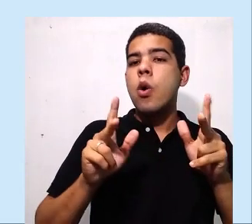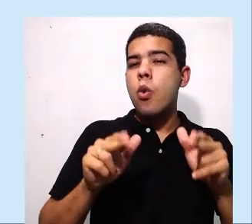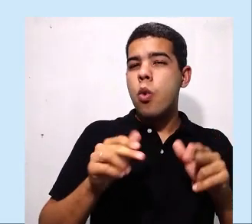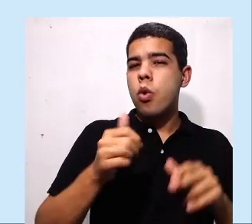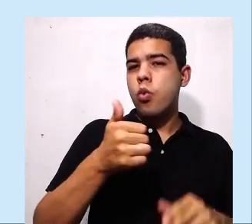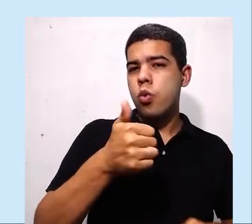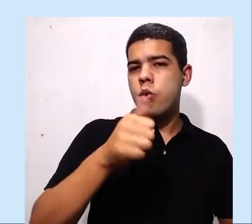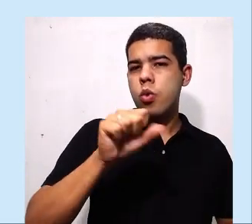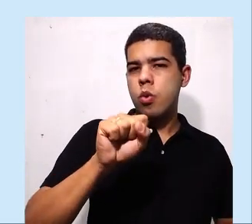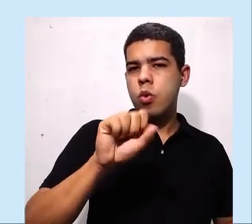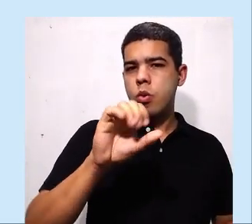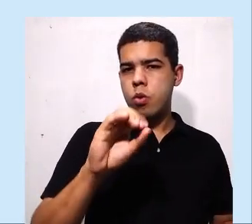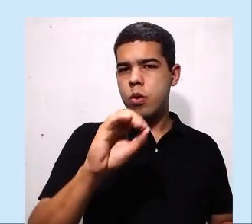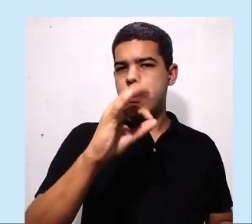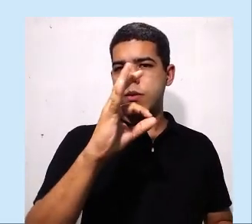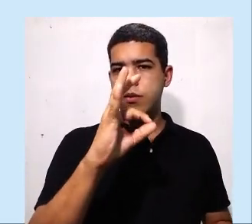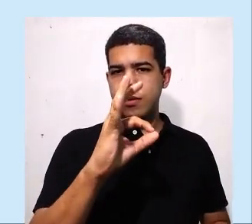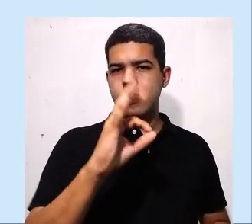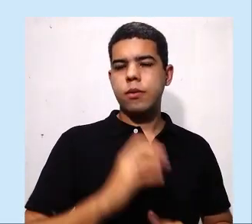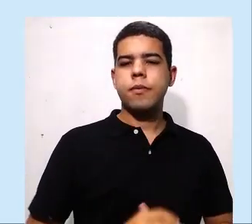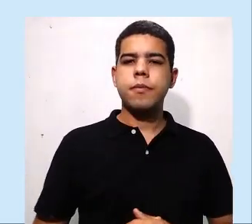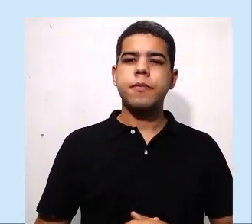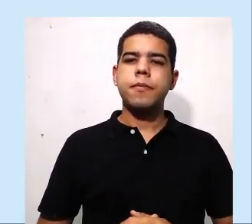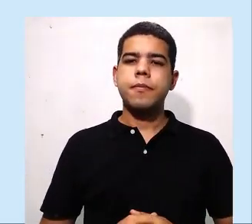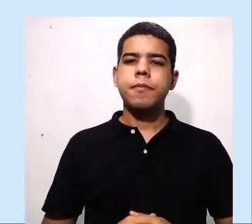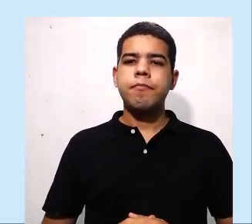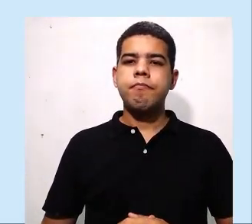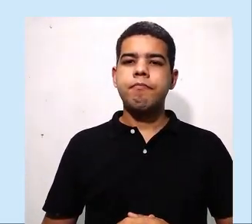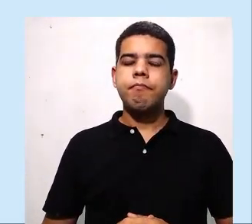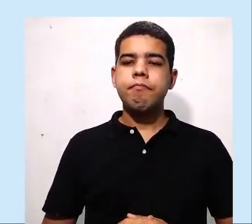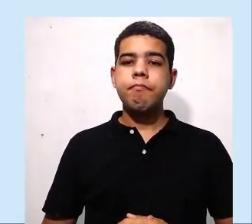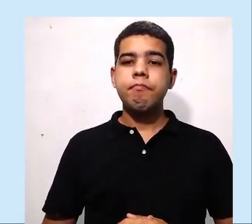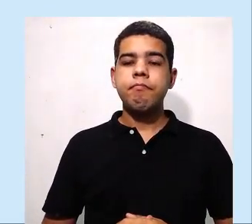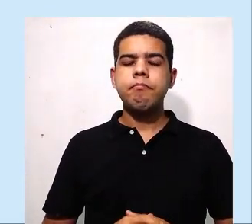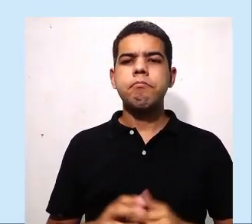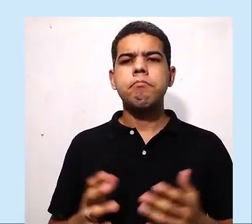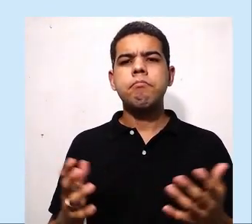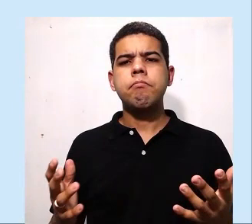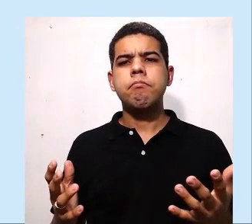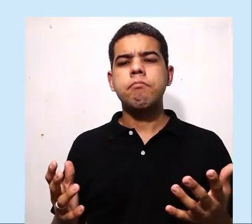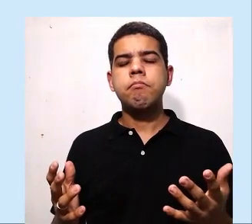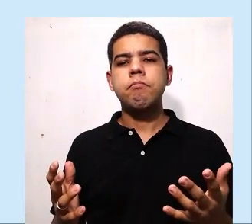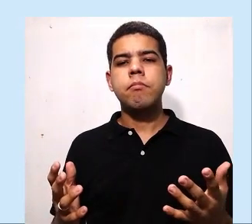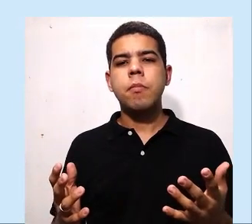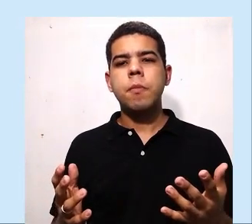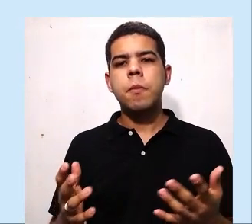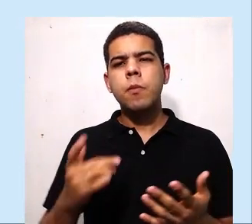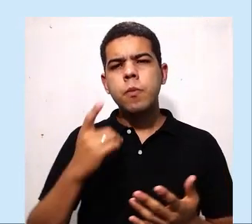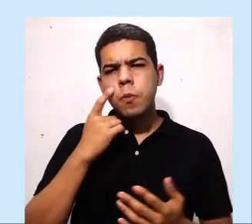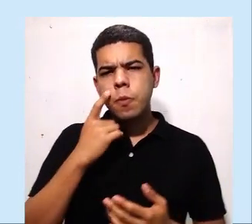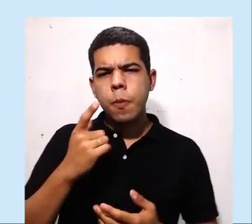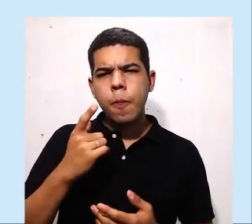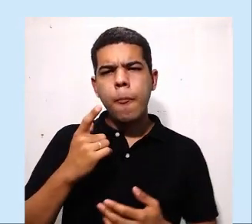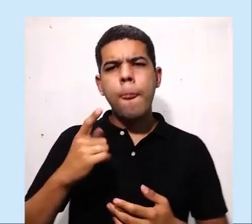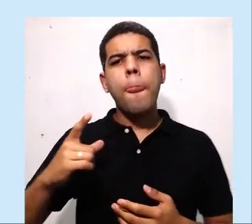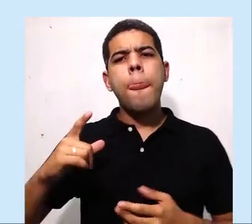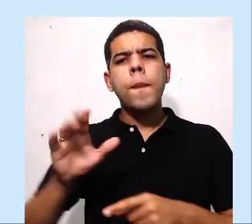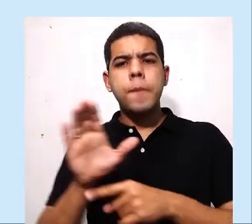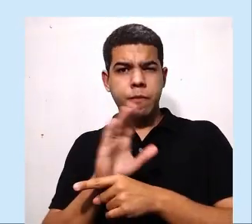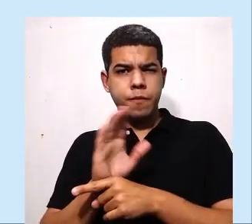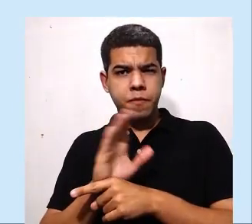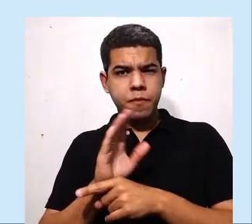que com esse vídeo ficou bem claro que a soma dos ângulos internos de um triângulo é igual a